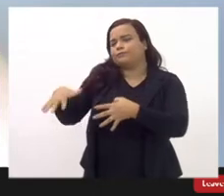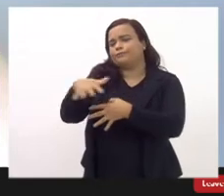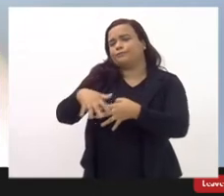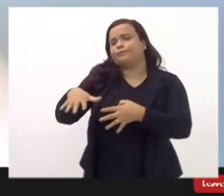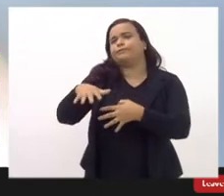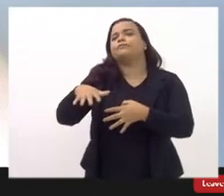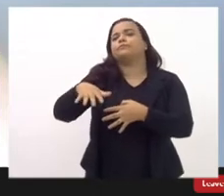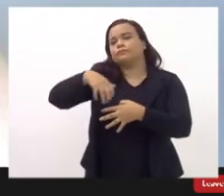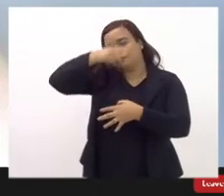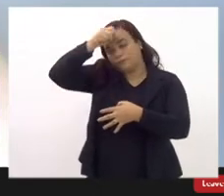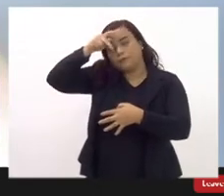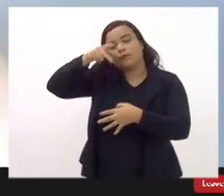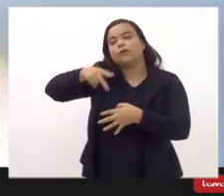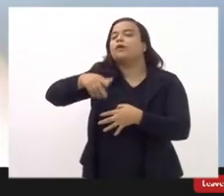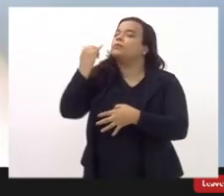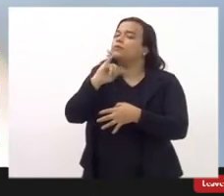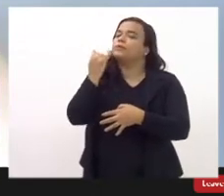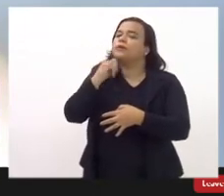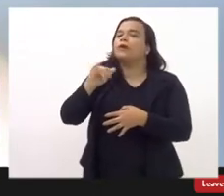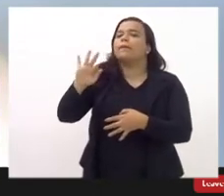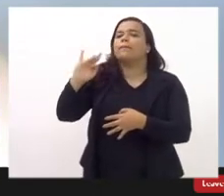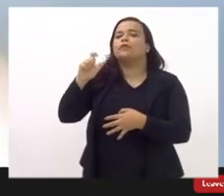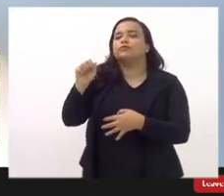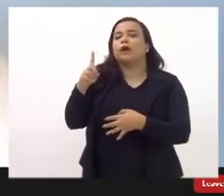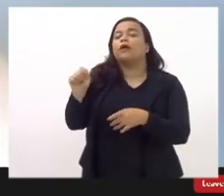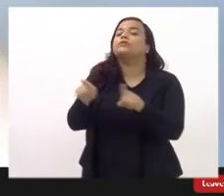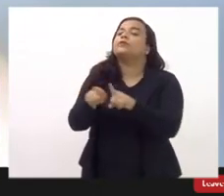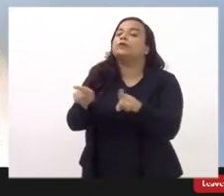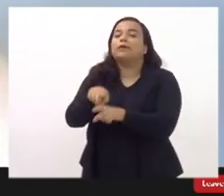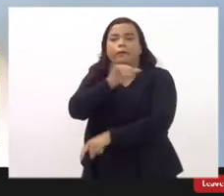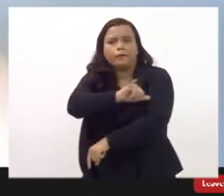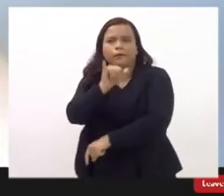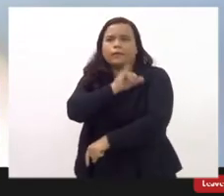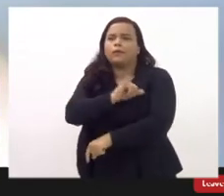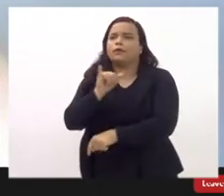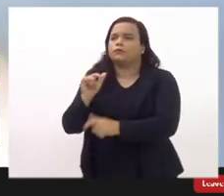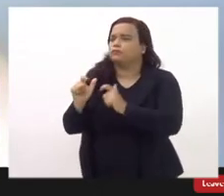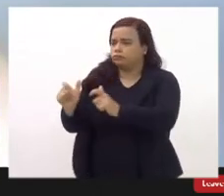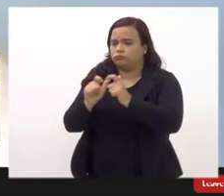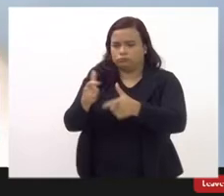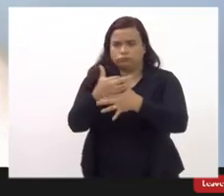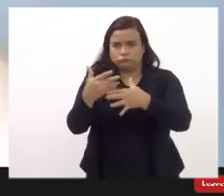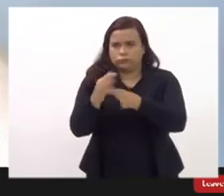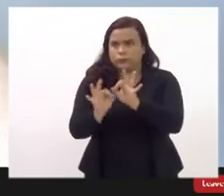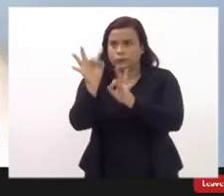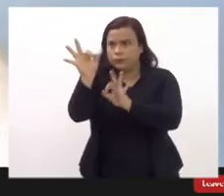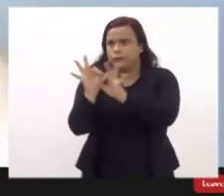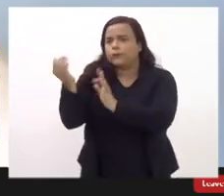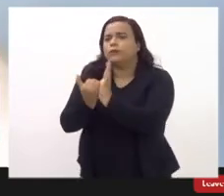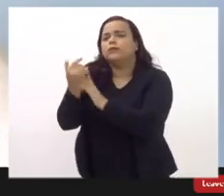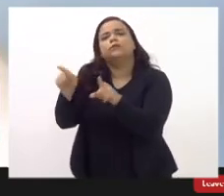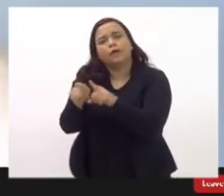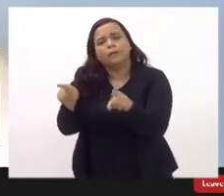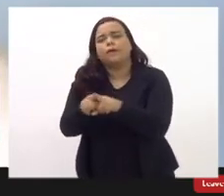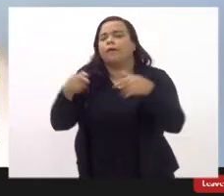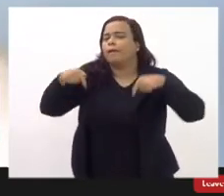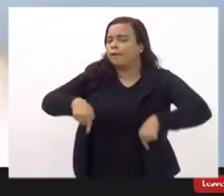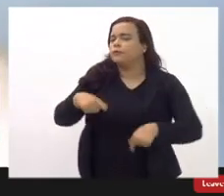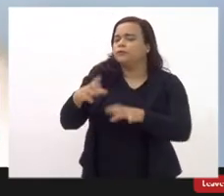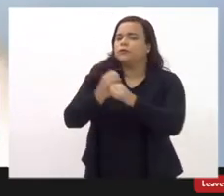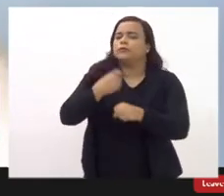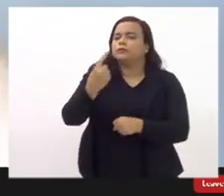Baixada Fluminense, do Rio de Janeiro também, e até de outras cidades mais longínquas. Atualmente, temos 115